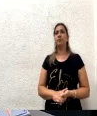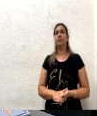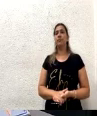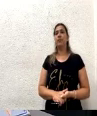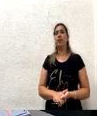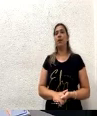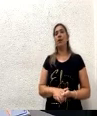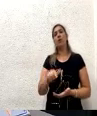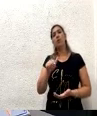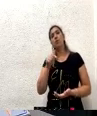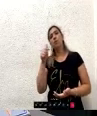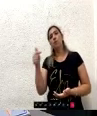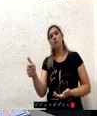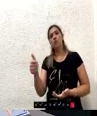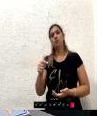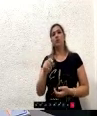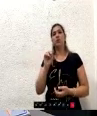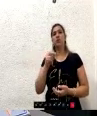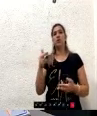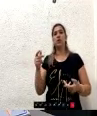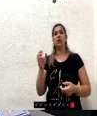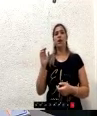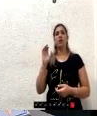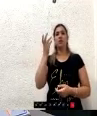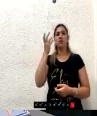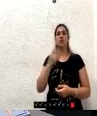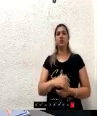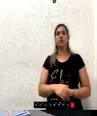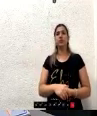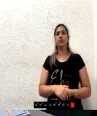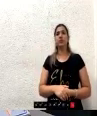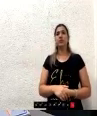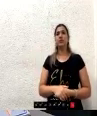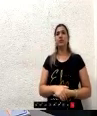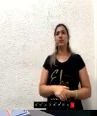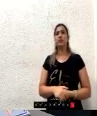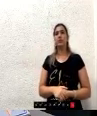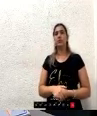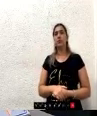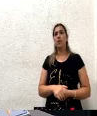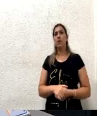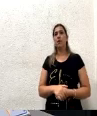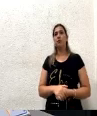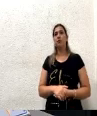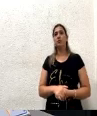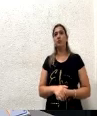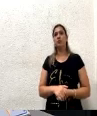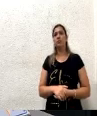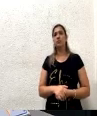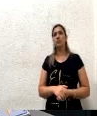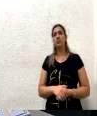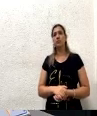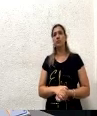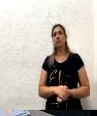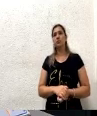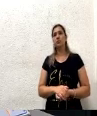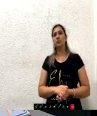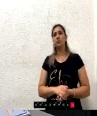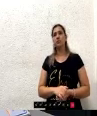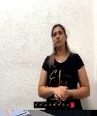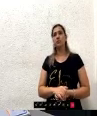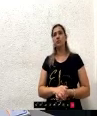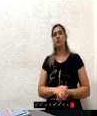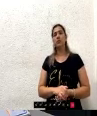Outra demanda que nós estamos tendo bastante, inclusive, eu já tive um